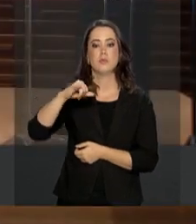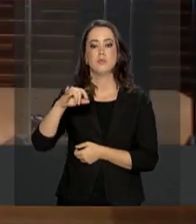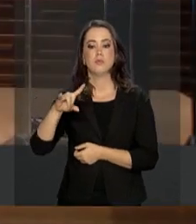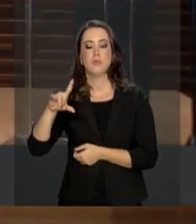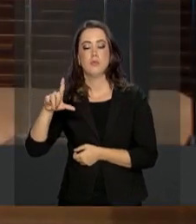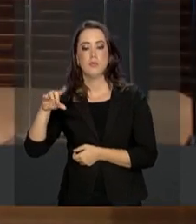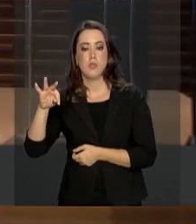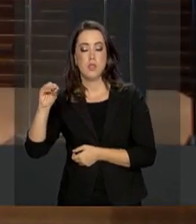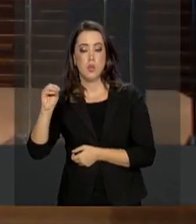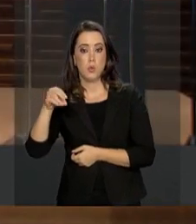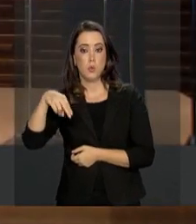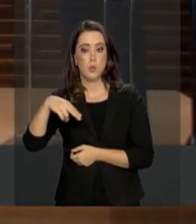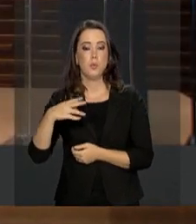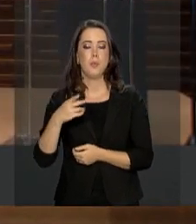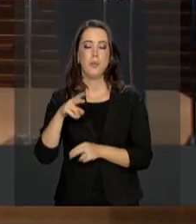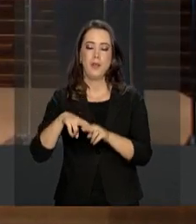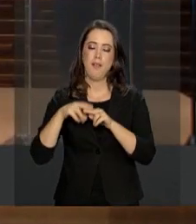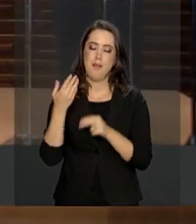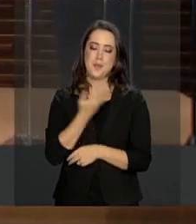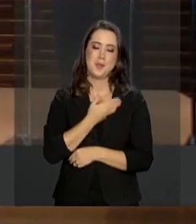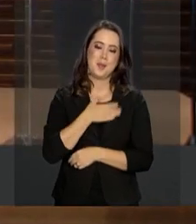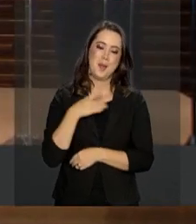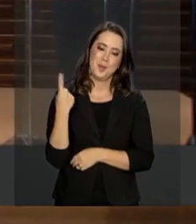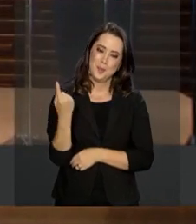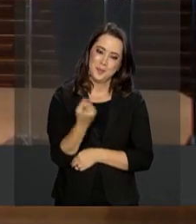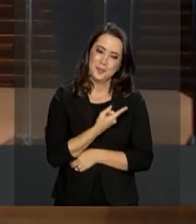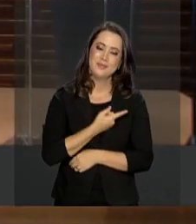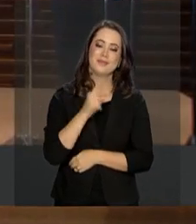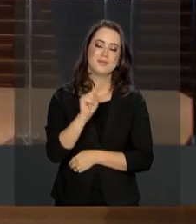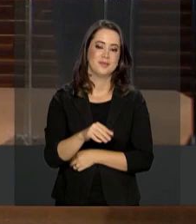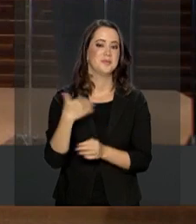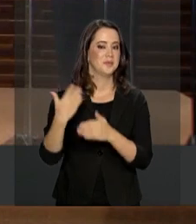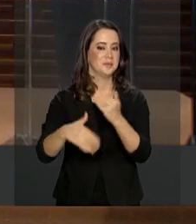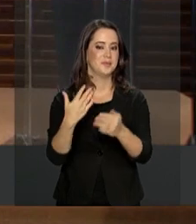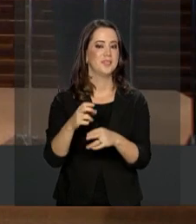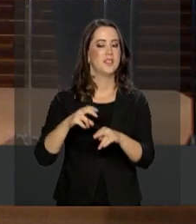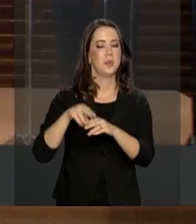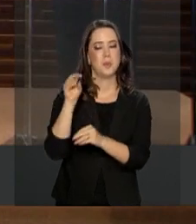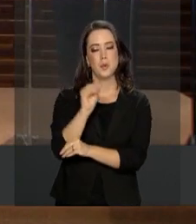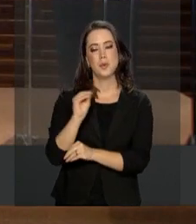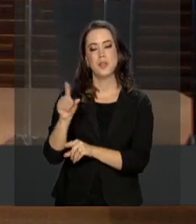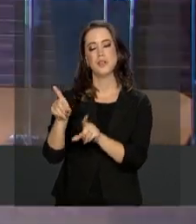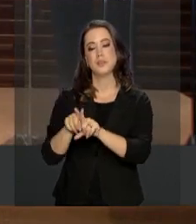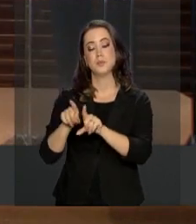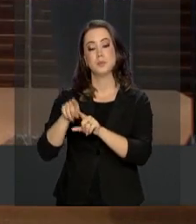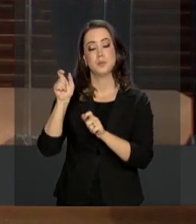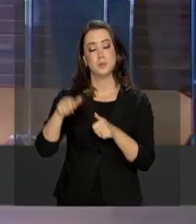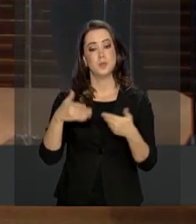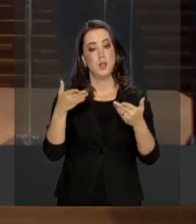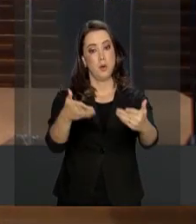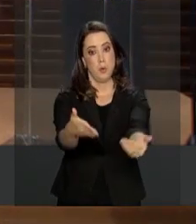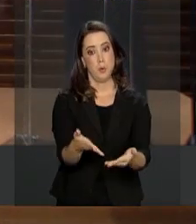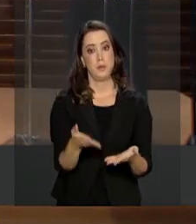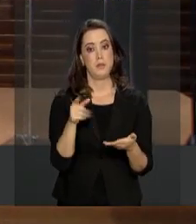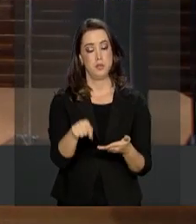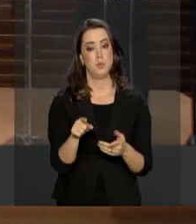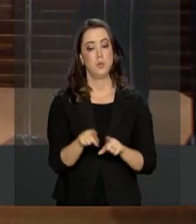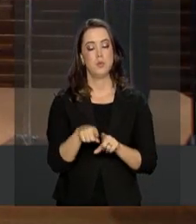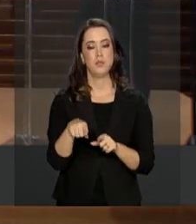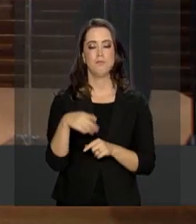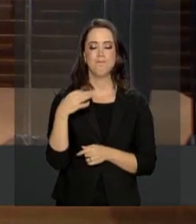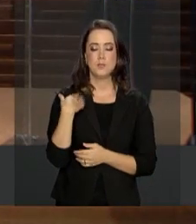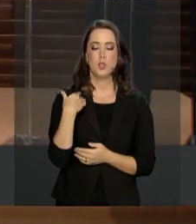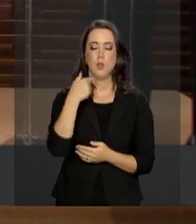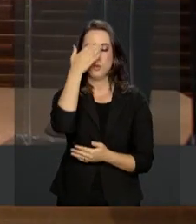amizade que me dedicou ao longo do tempo e pela amizade que ele tem conservado também neste momento e e tem